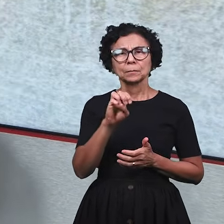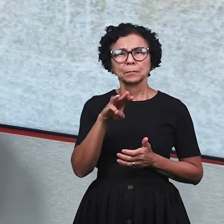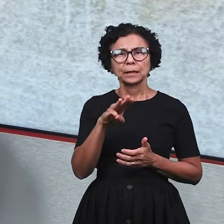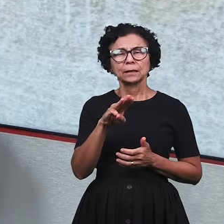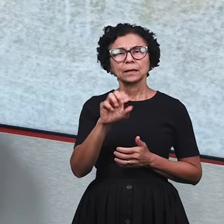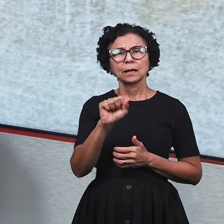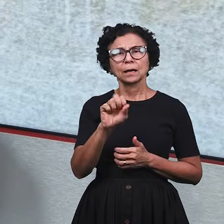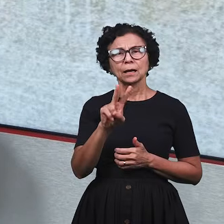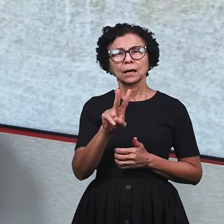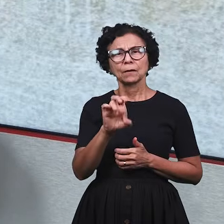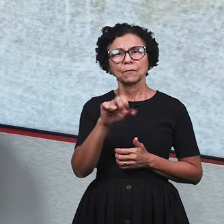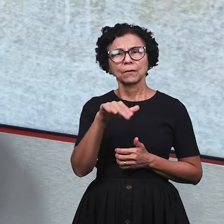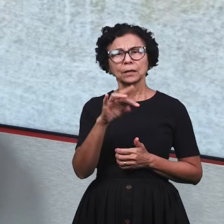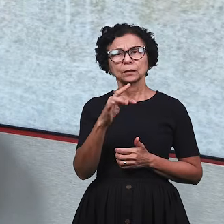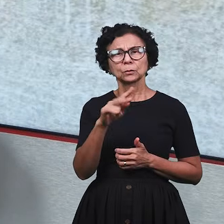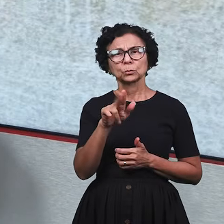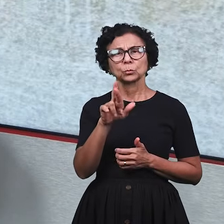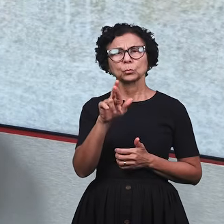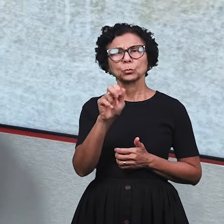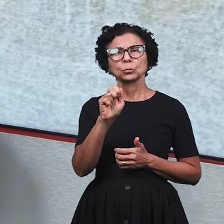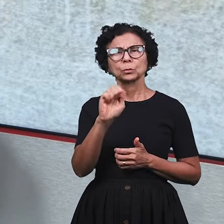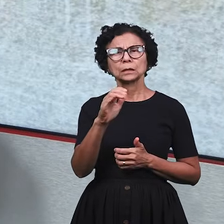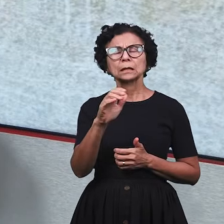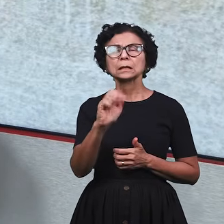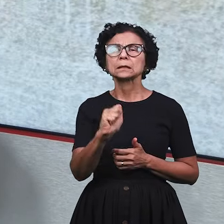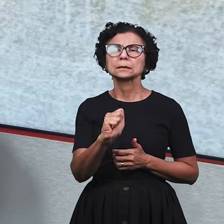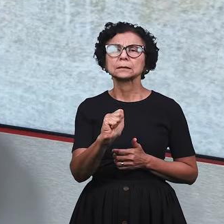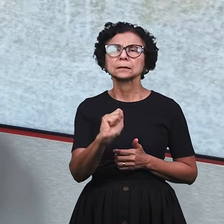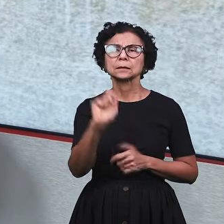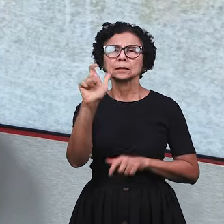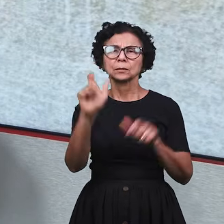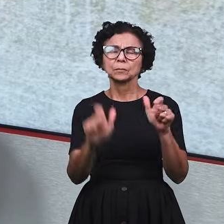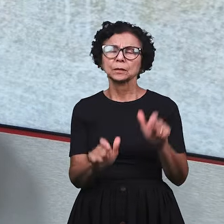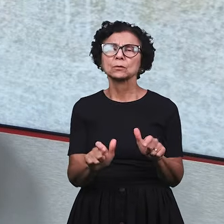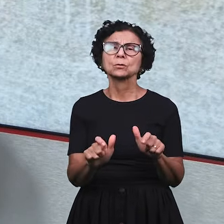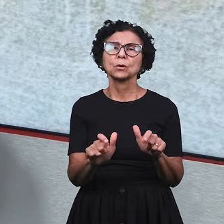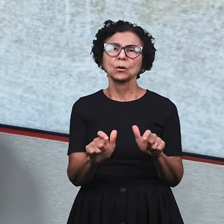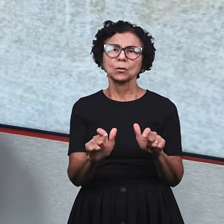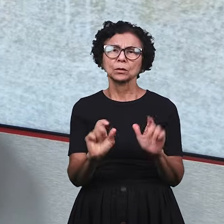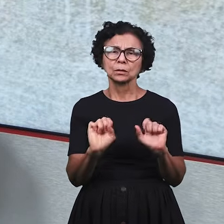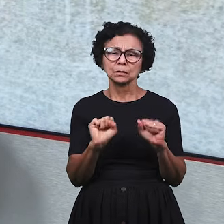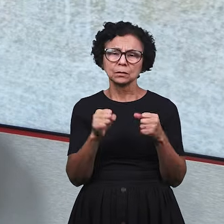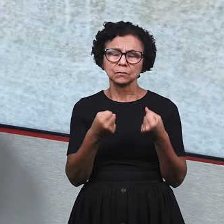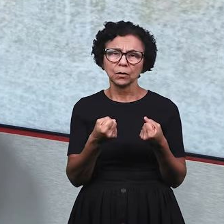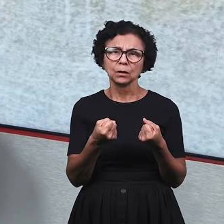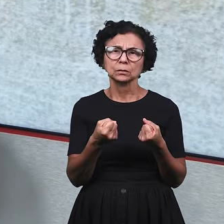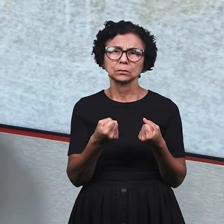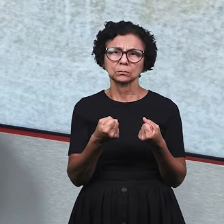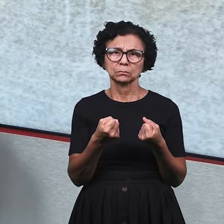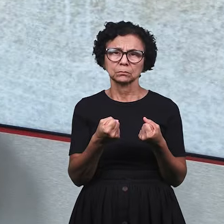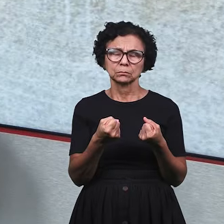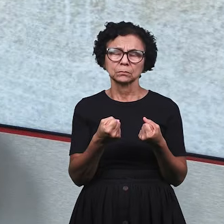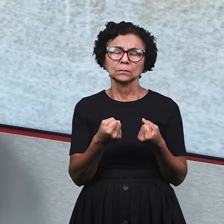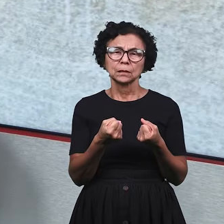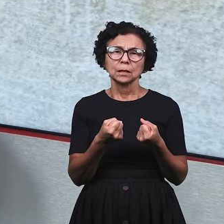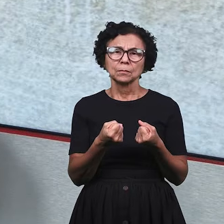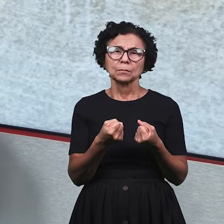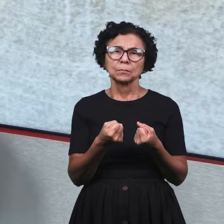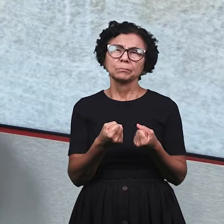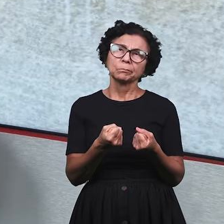promover a paz? Então nós podemos começar a discorrer sobre esse assunto, lembrando aqui